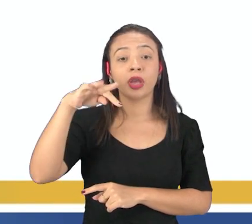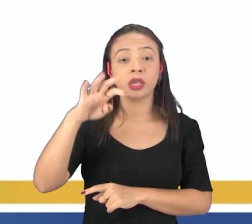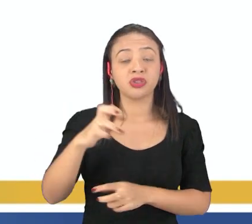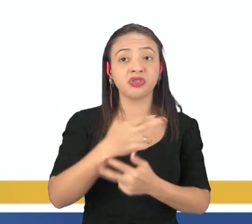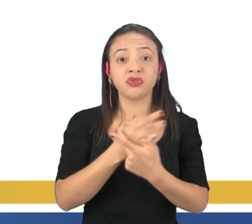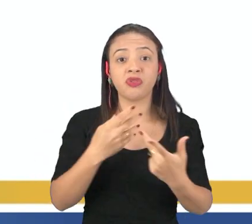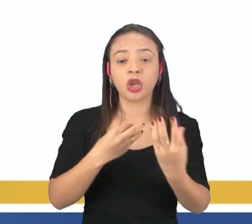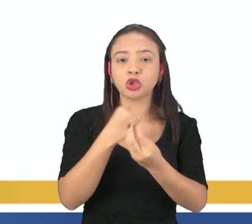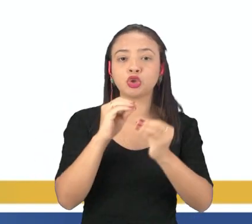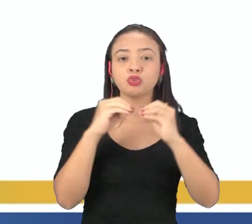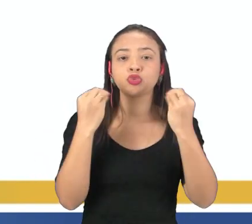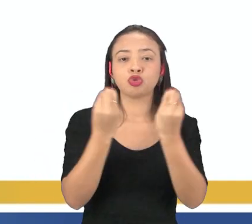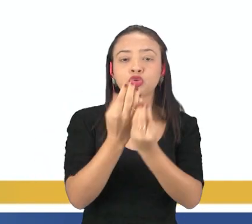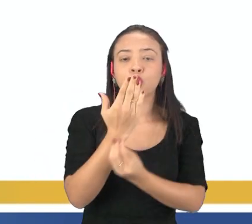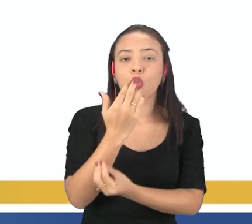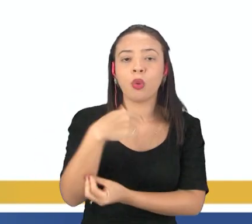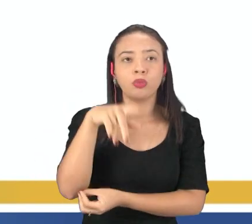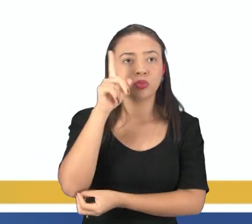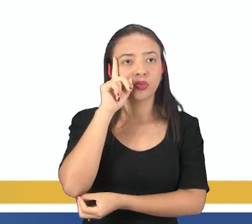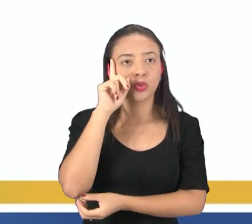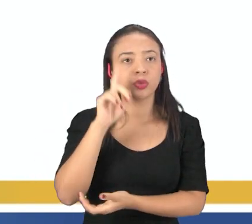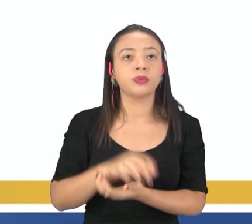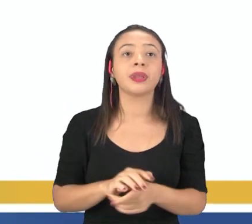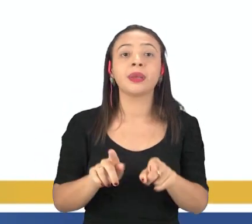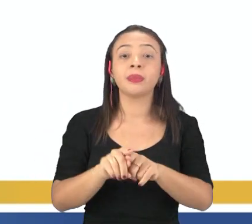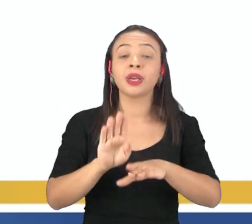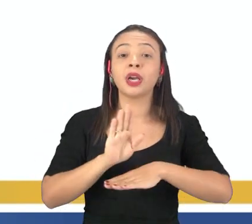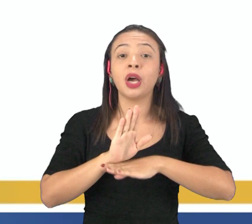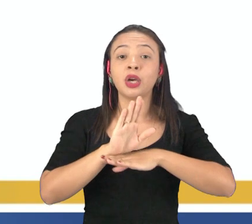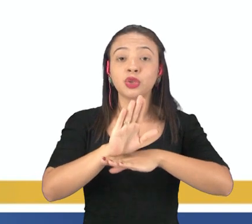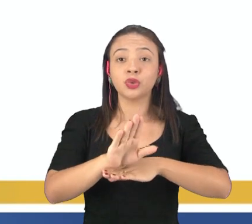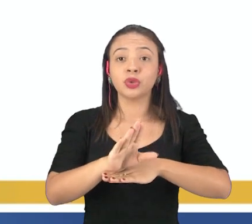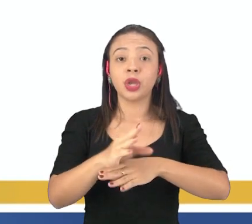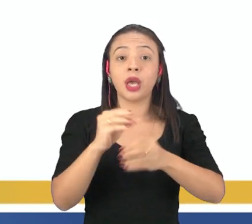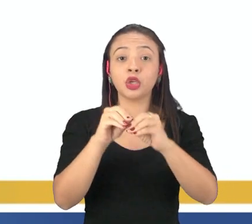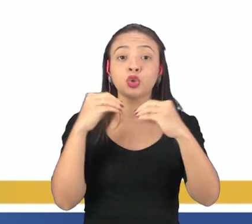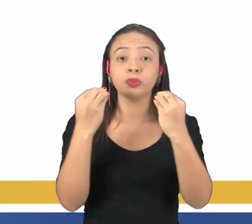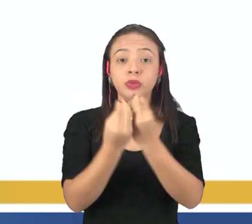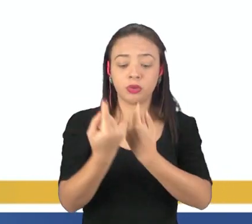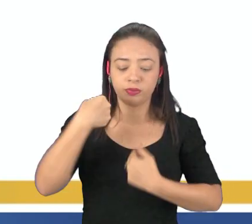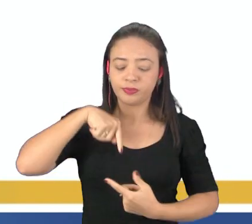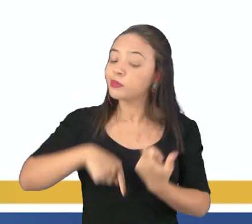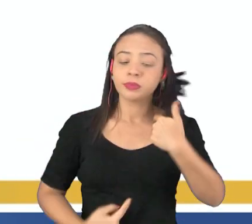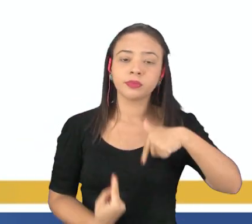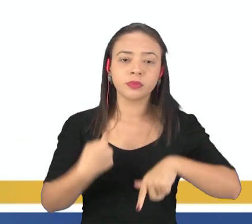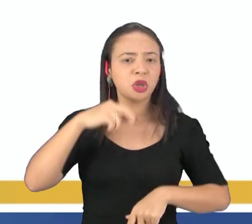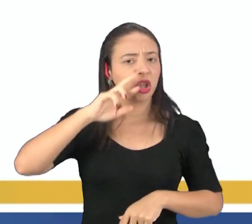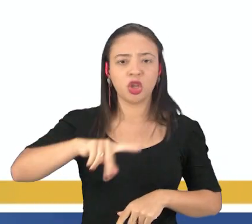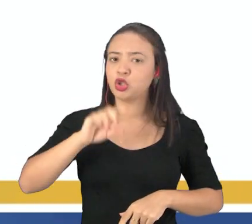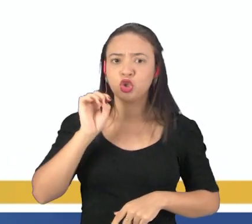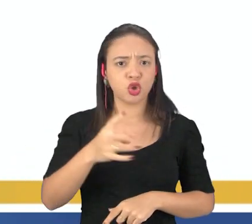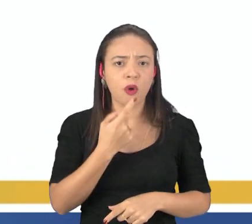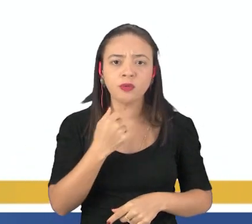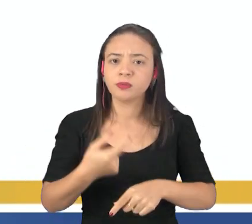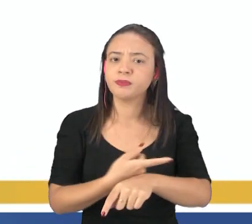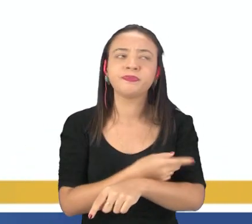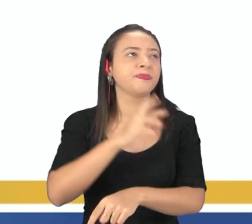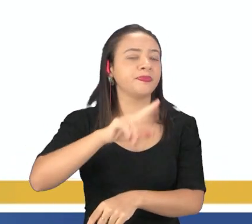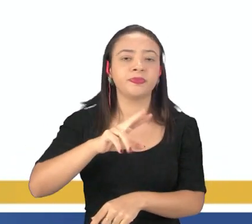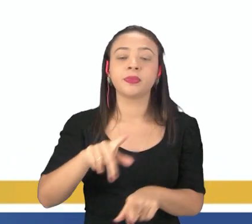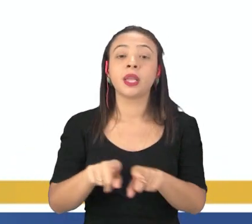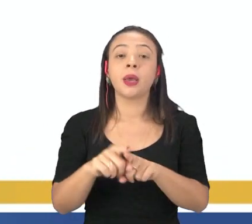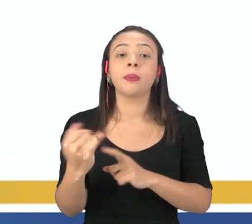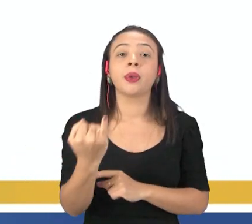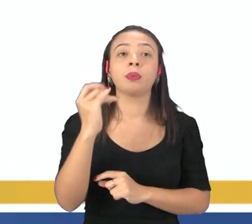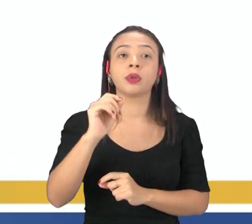diversas substâncias que a gente ingere ao longo do dia, tá? Também ajuda no transporte de substâncias pelo nosso corpo, não é só o sangue que faz